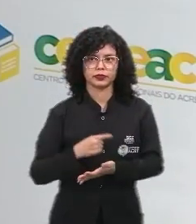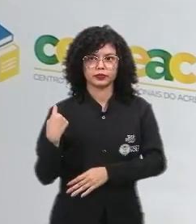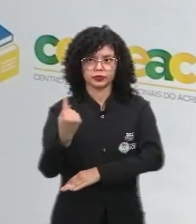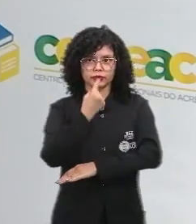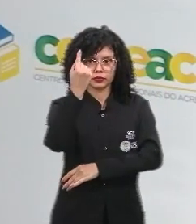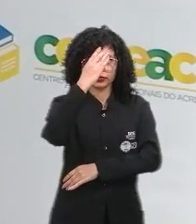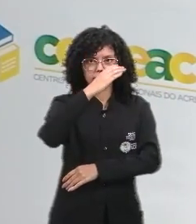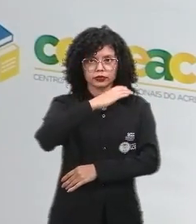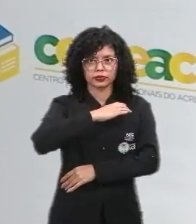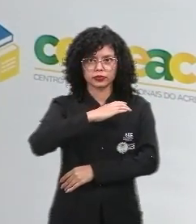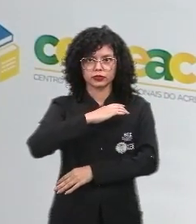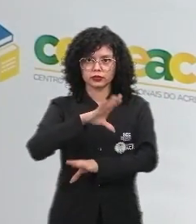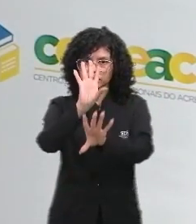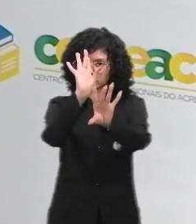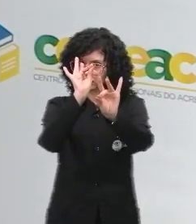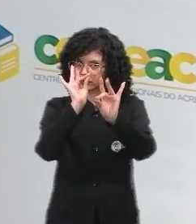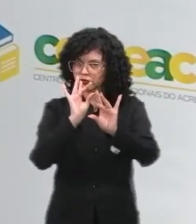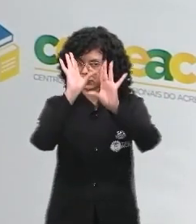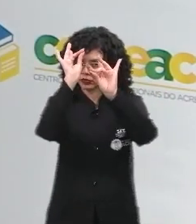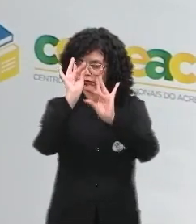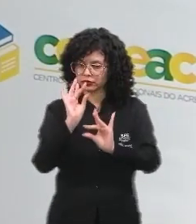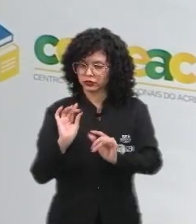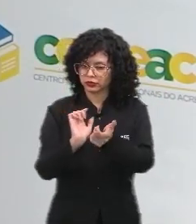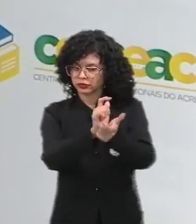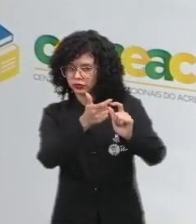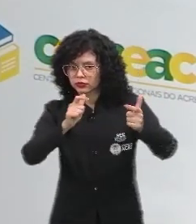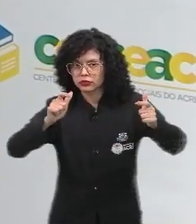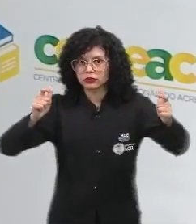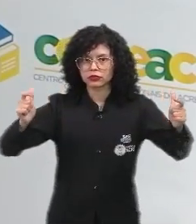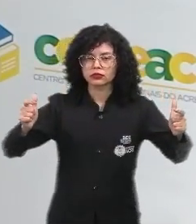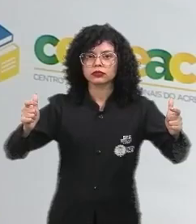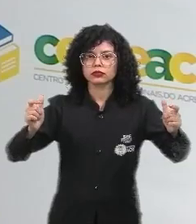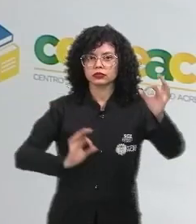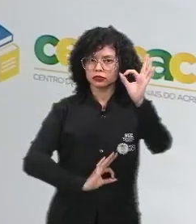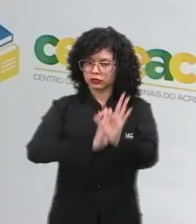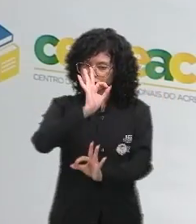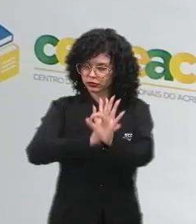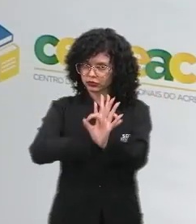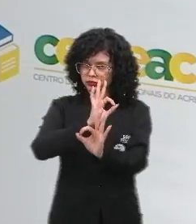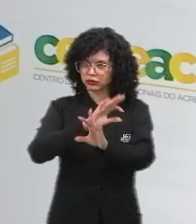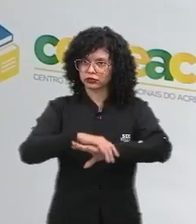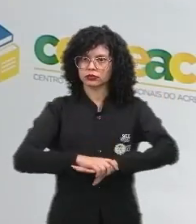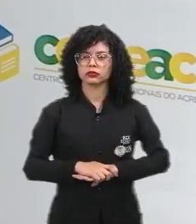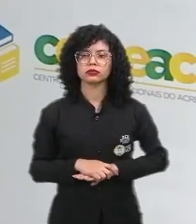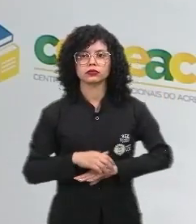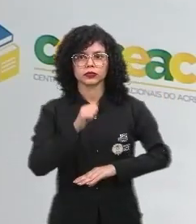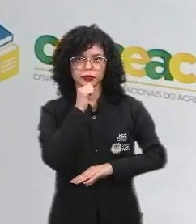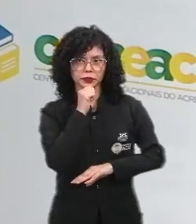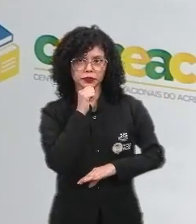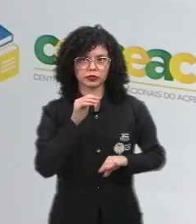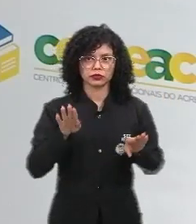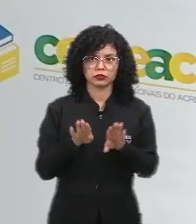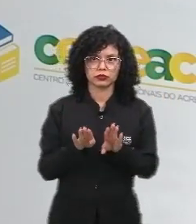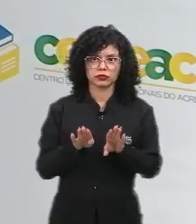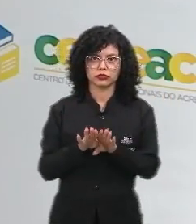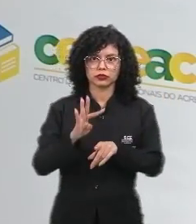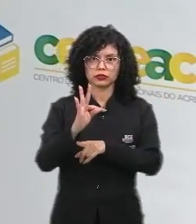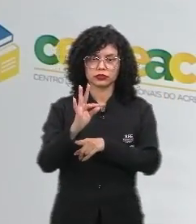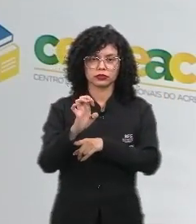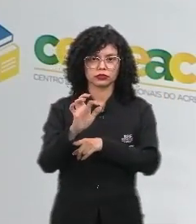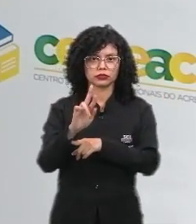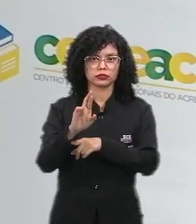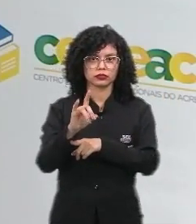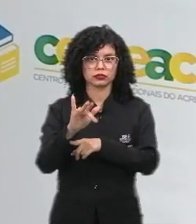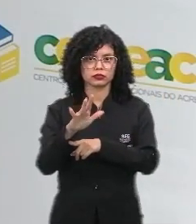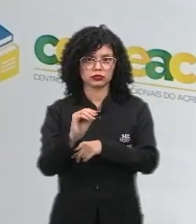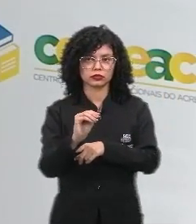Cidades mais cosmopolitas, né? Maiores, mais articuladas, e também a invenção do telégrafo, que